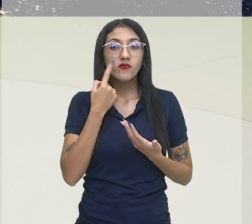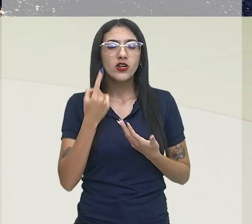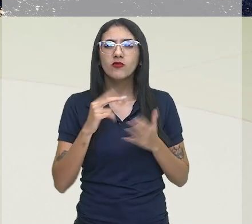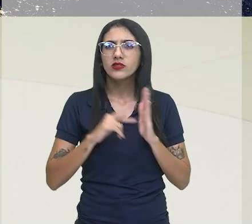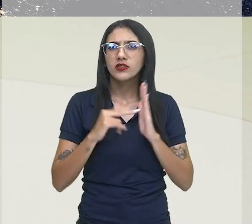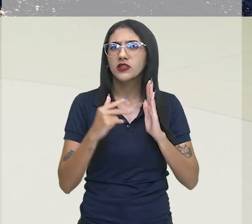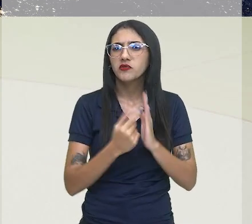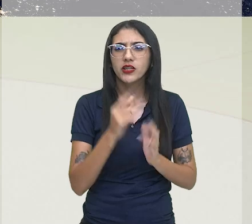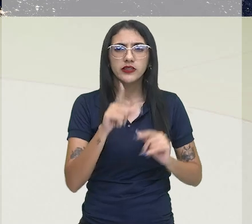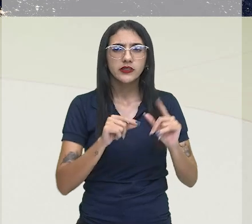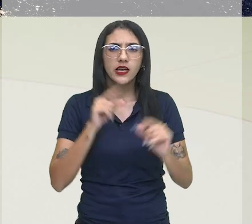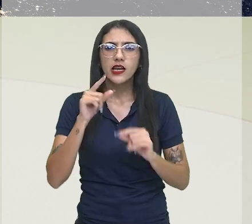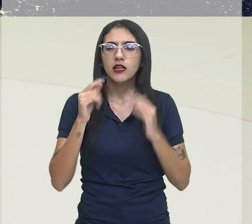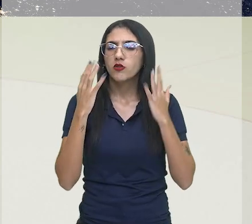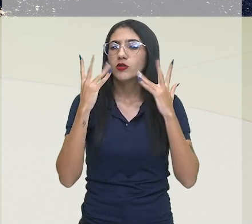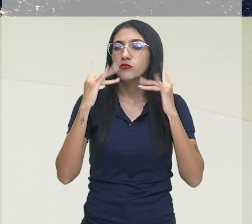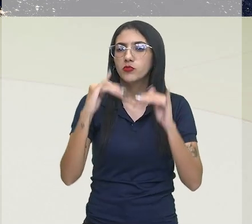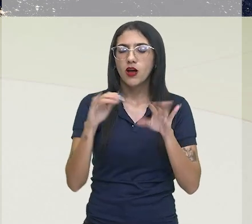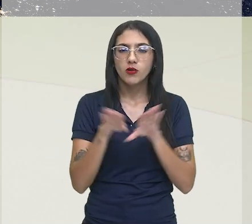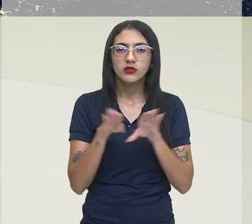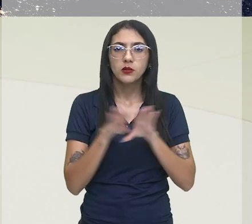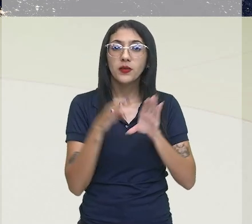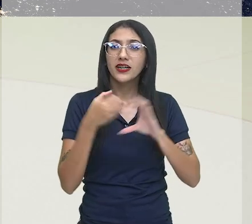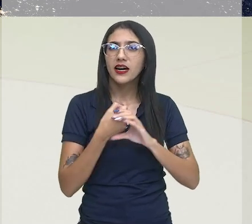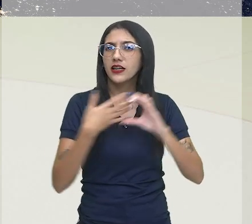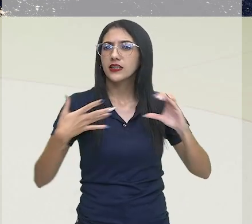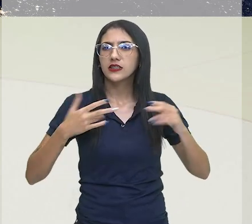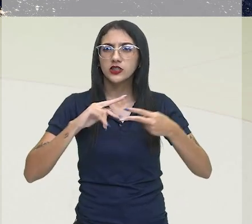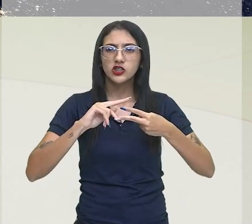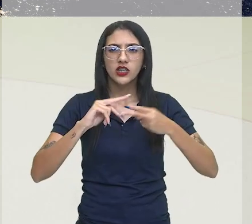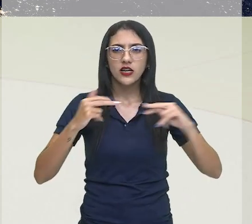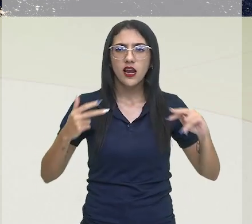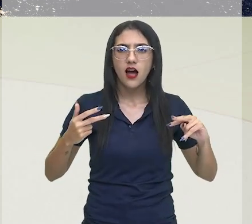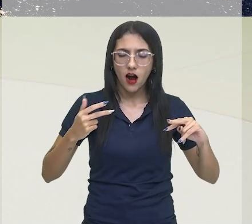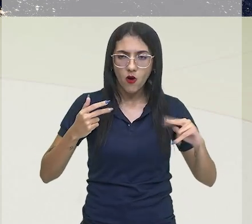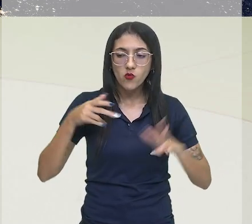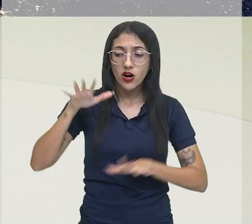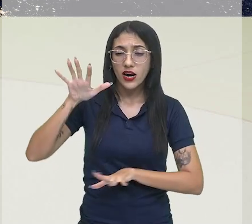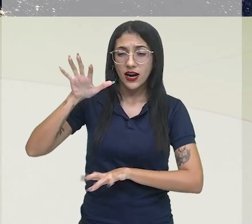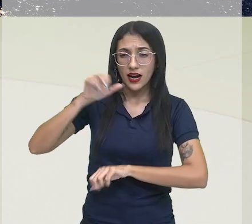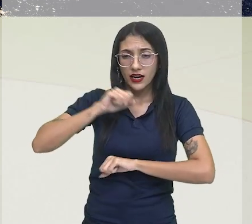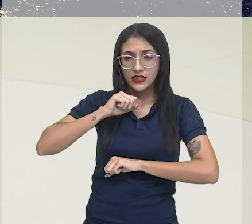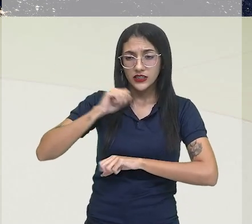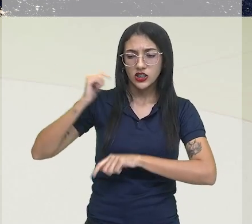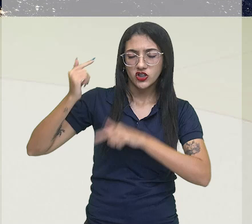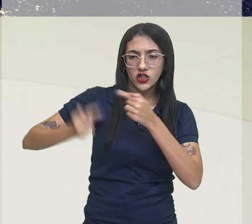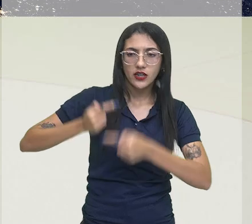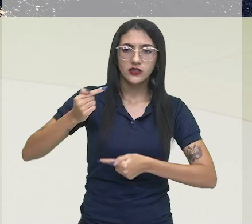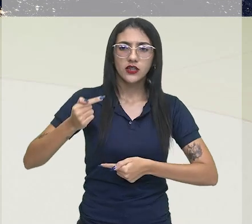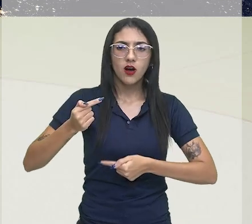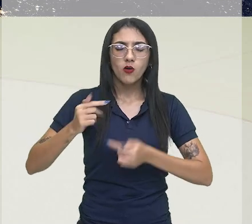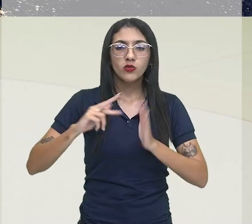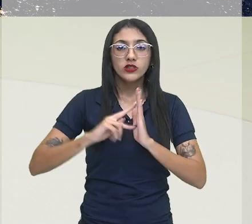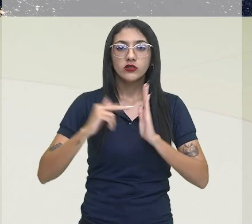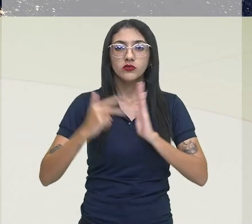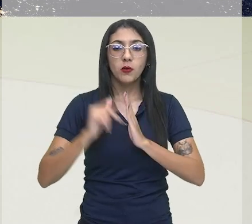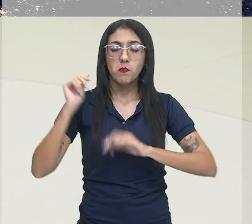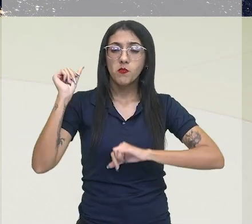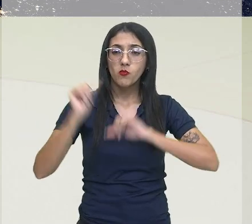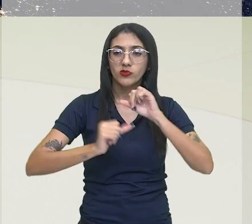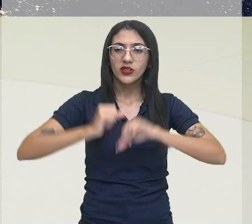seleção natural, o que é característica genética, o que é transmissão aos descendentes, o que significa as